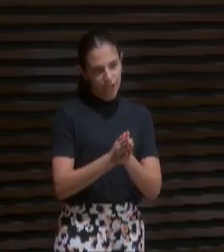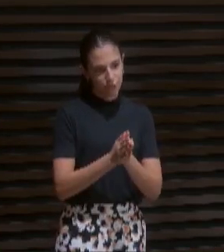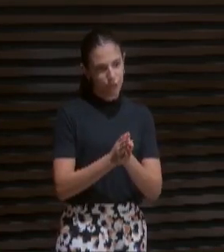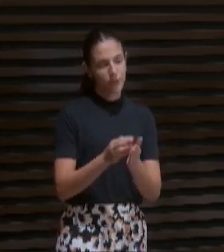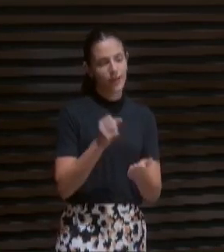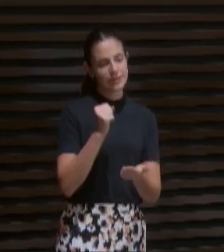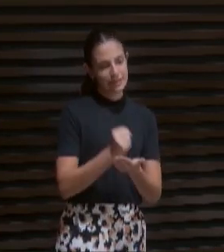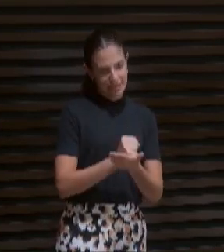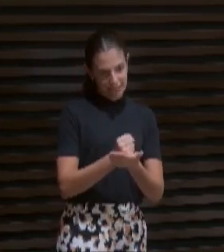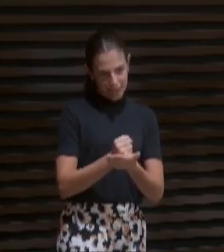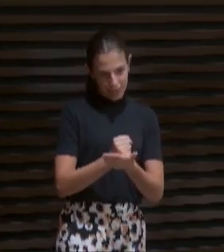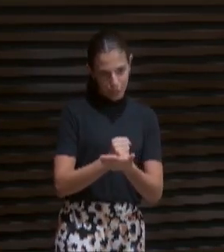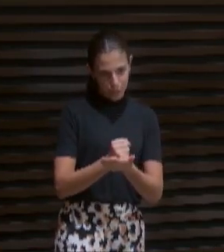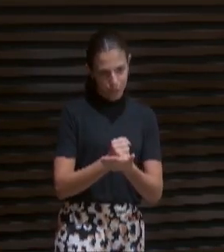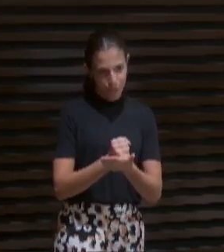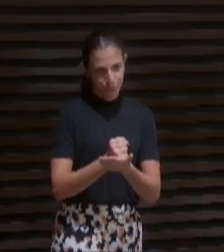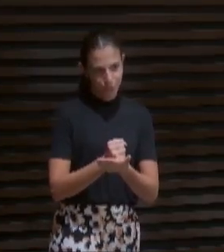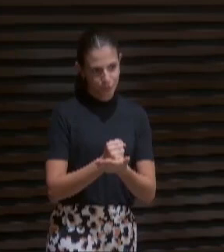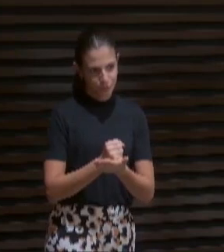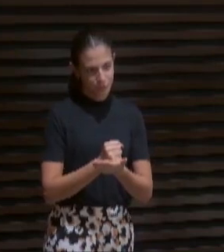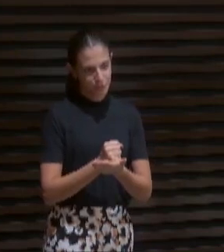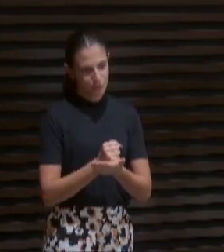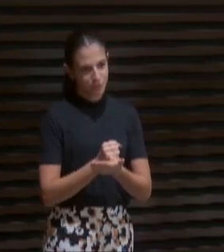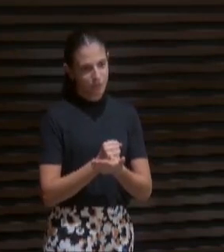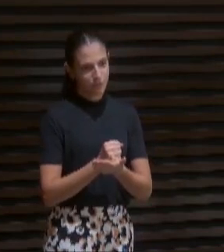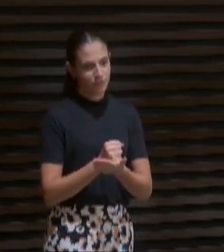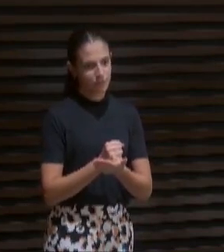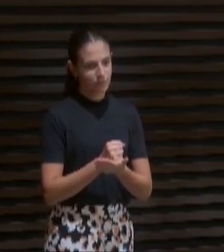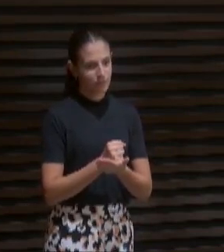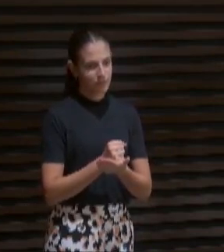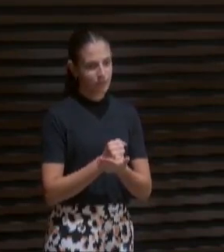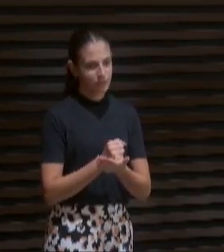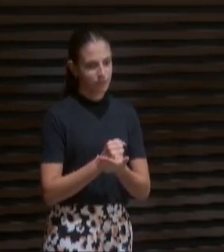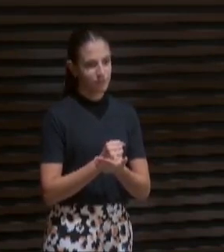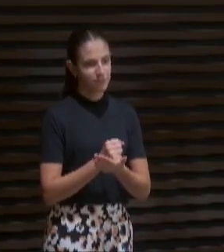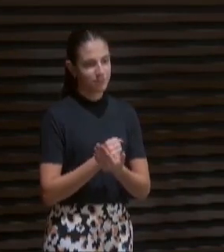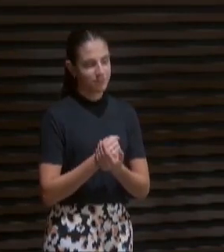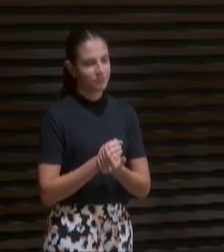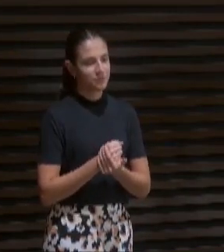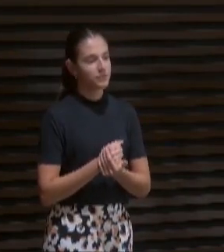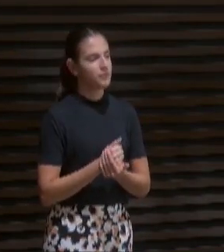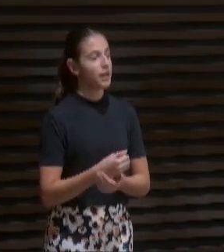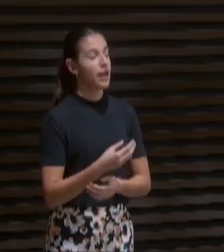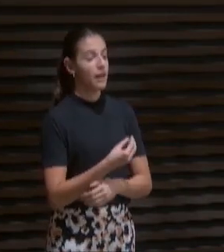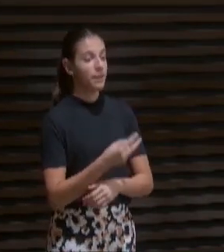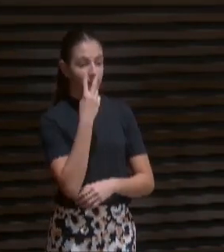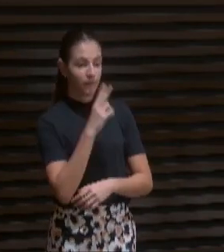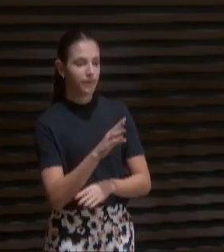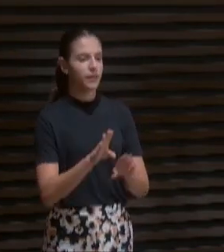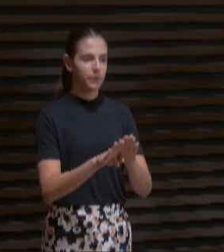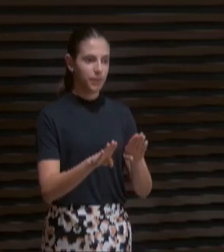selado, hermético. Mas aí ele olha e diz, vi também